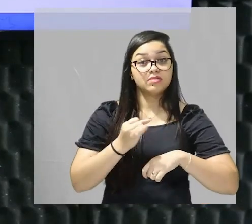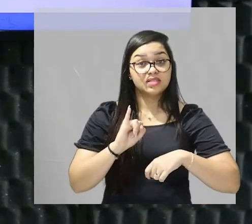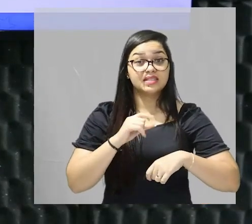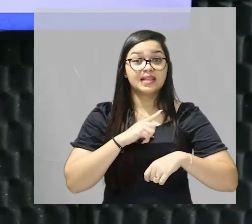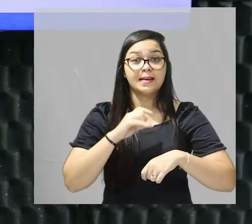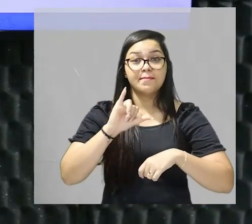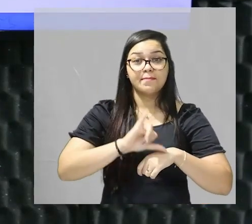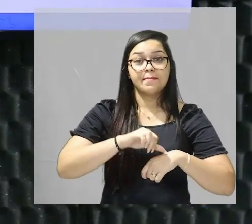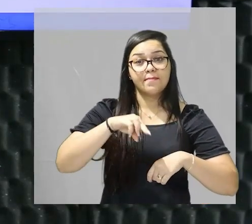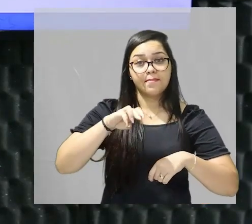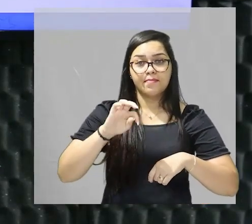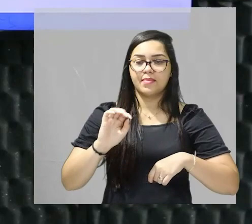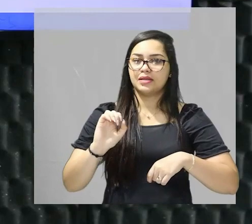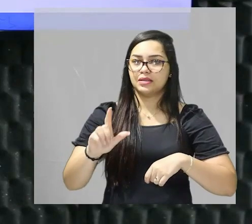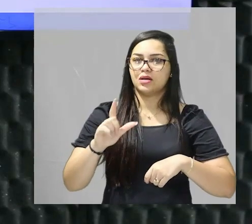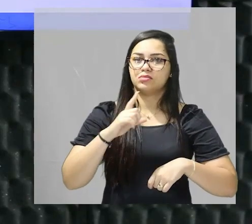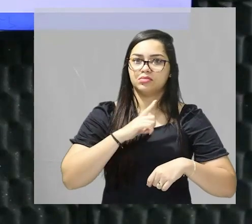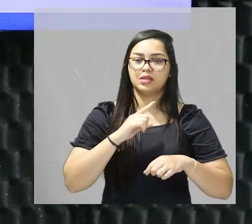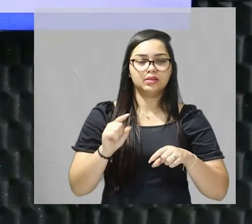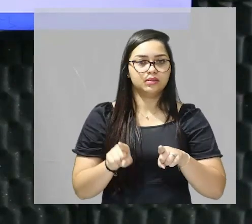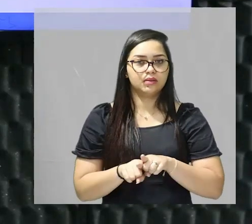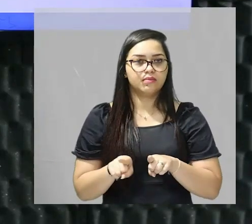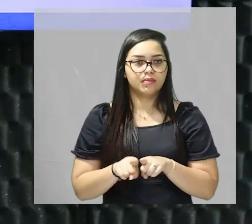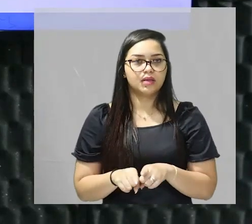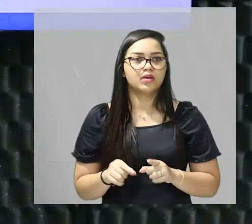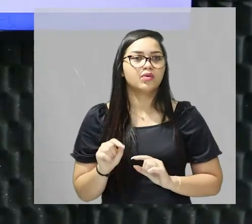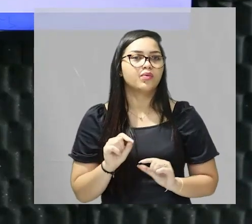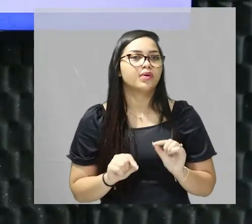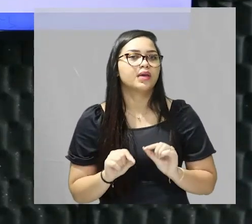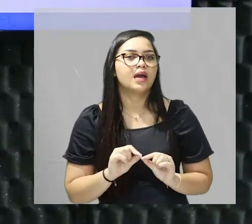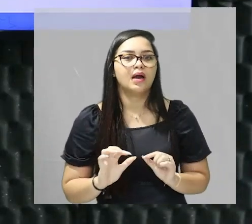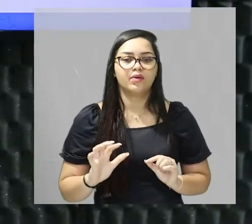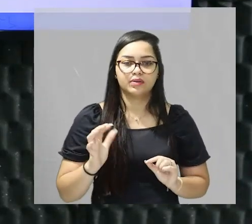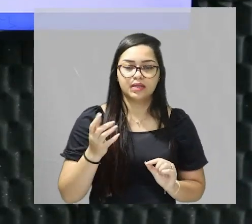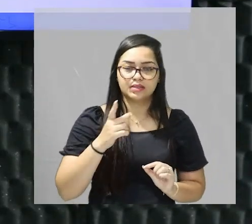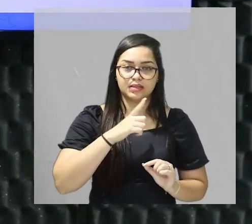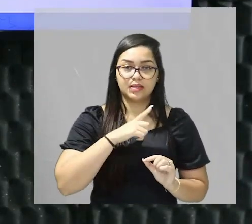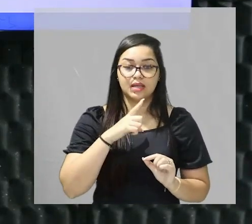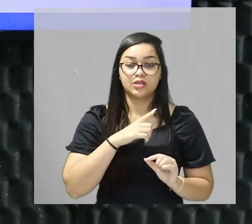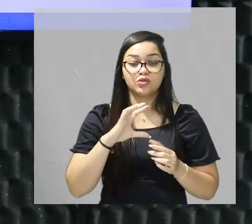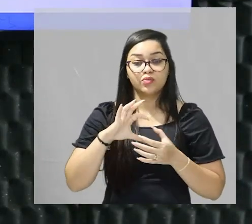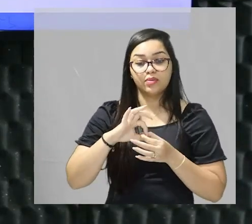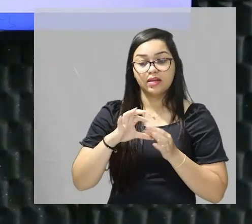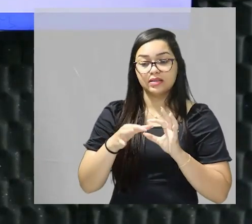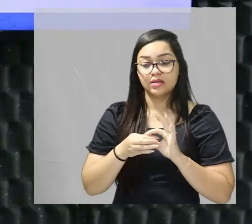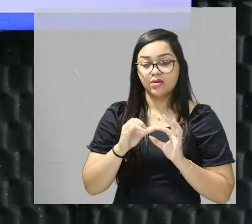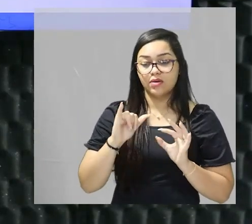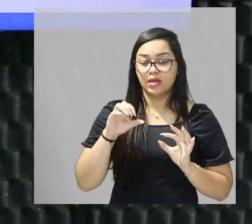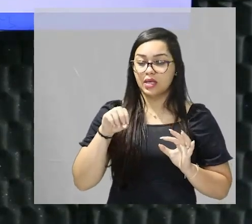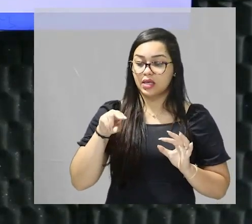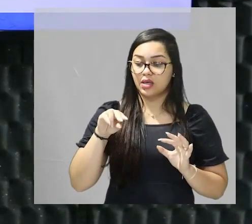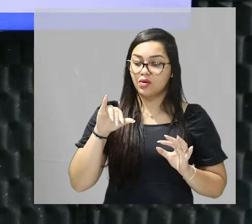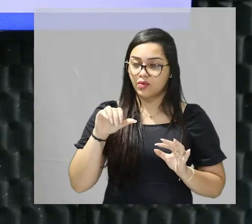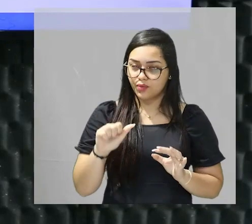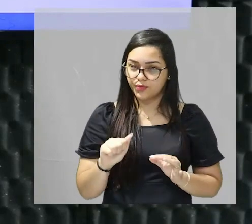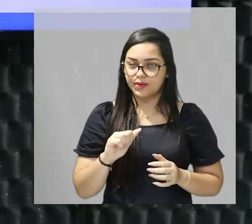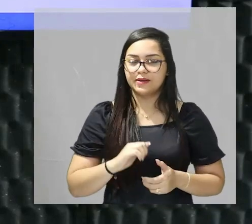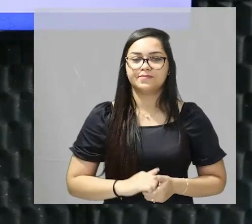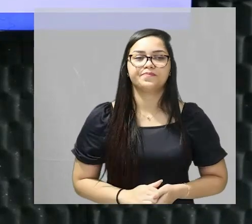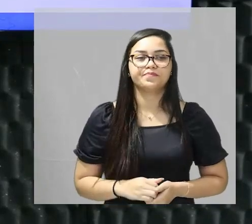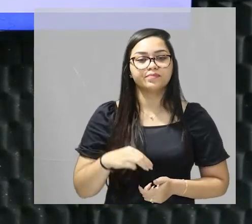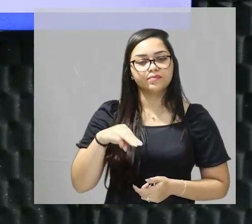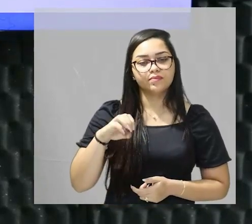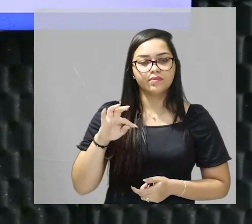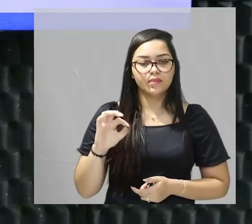metal, então eu vou ter a presença, a ocorrência de uma ligação iônica, certo? Metal